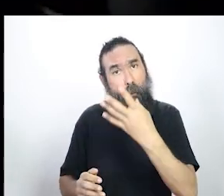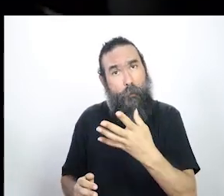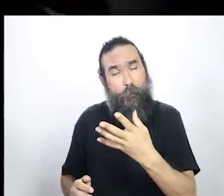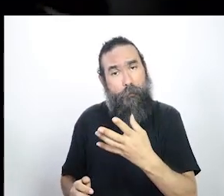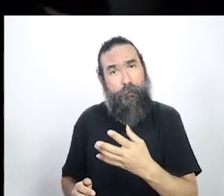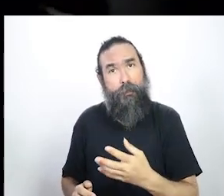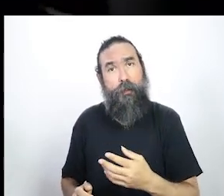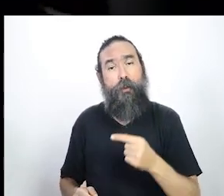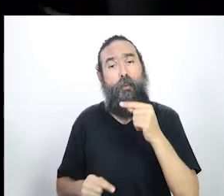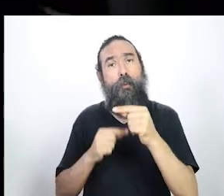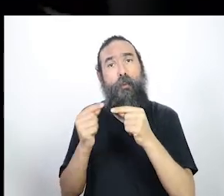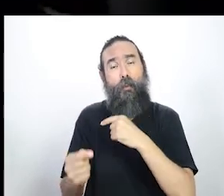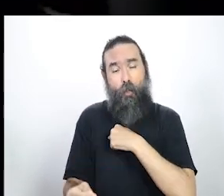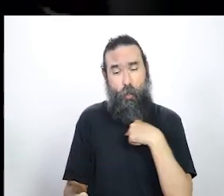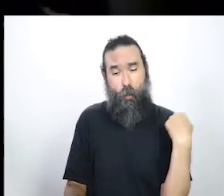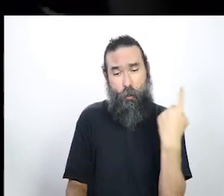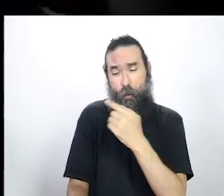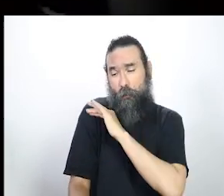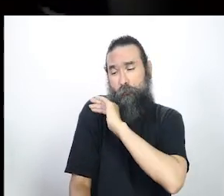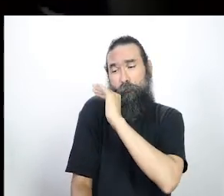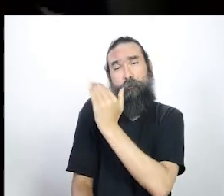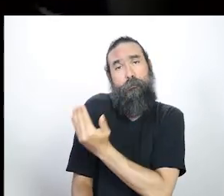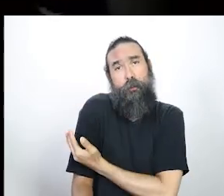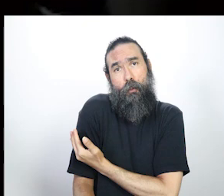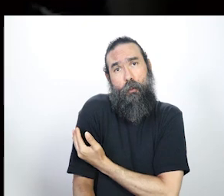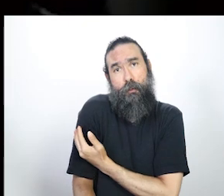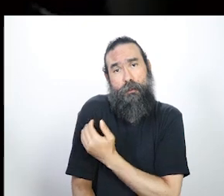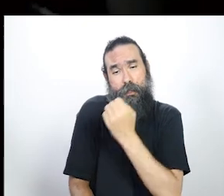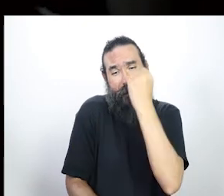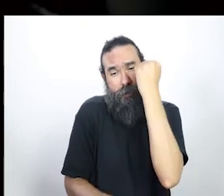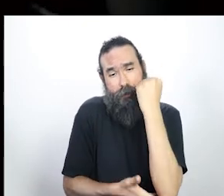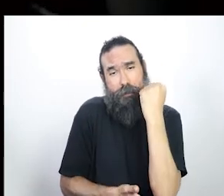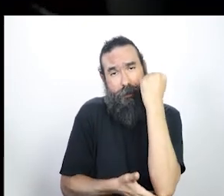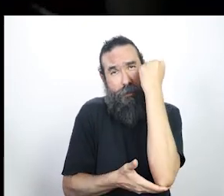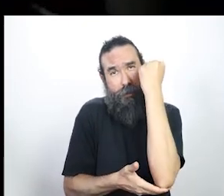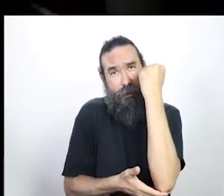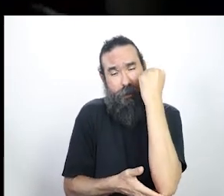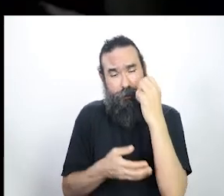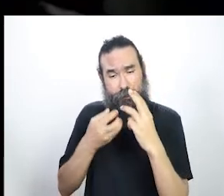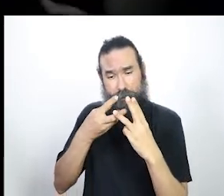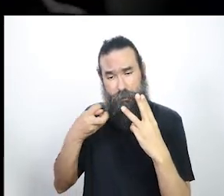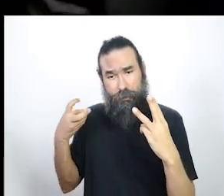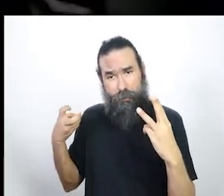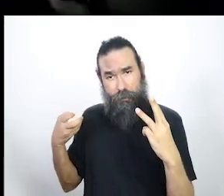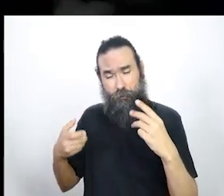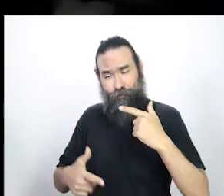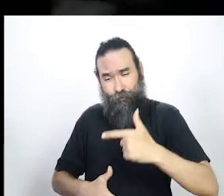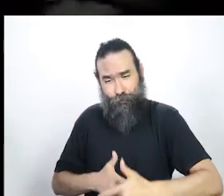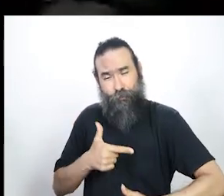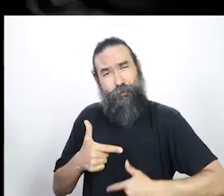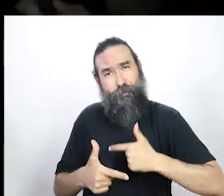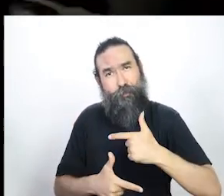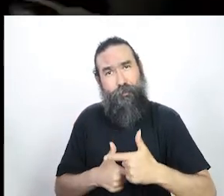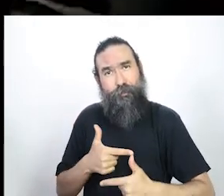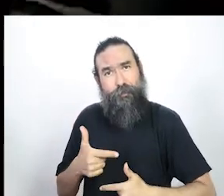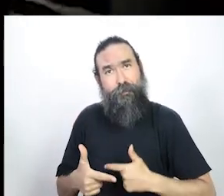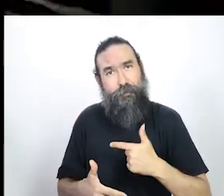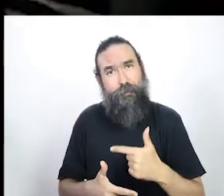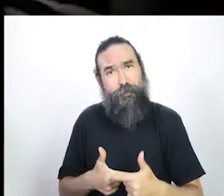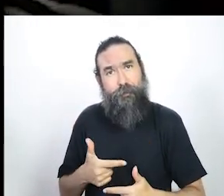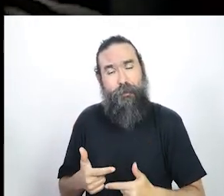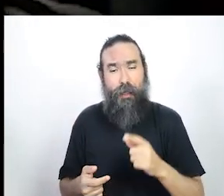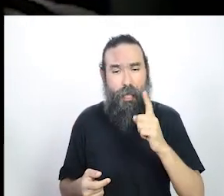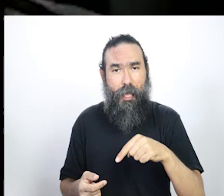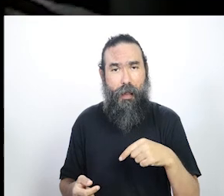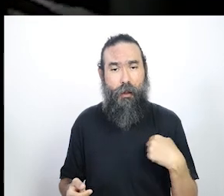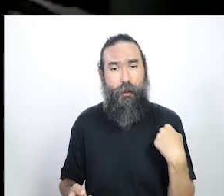tendo e toda essa força de resistência que o meu povo tem, de luta,